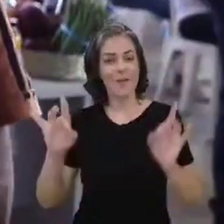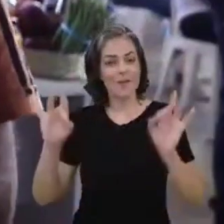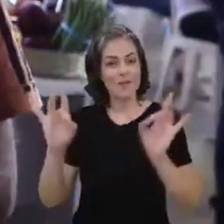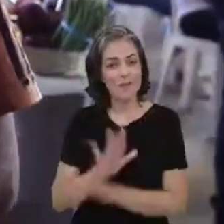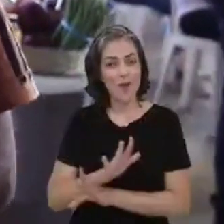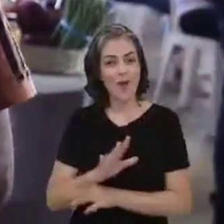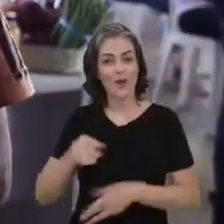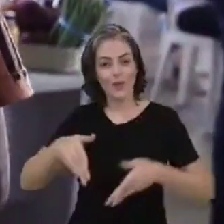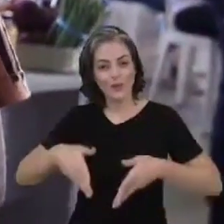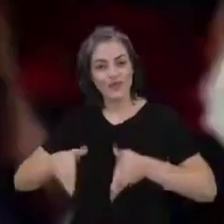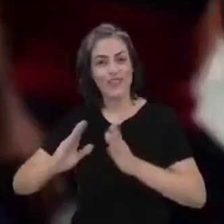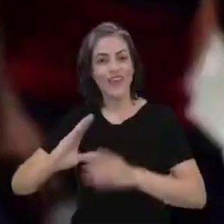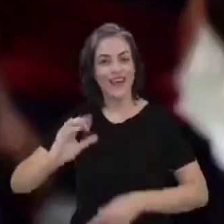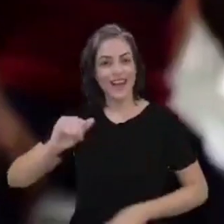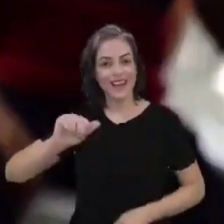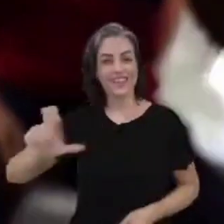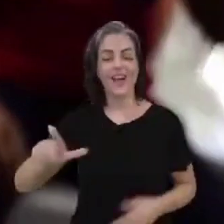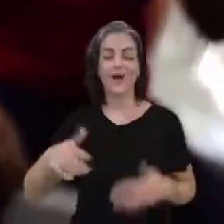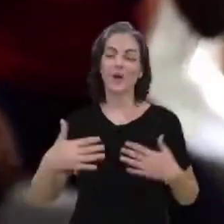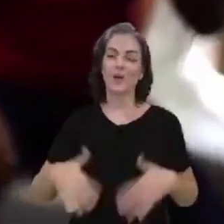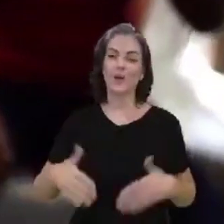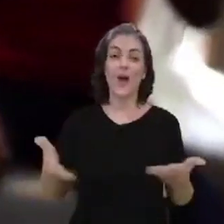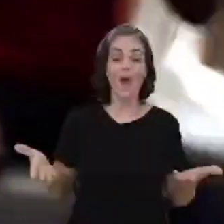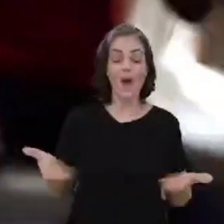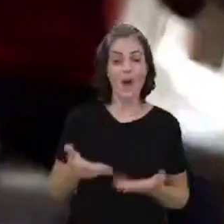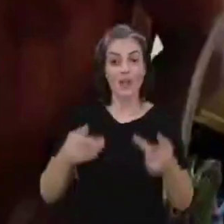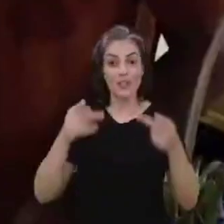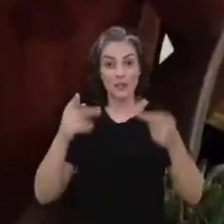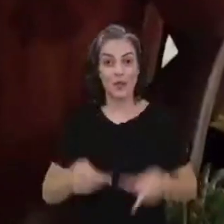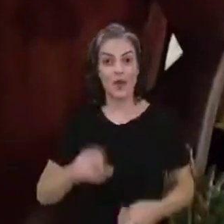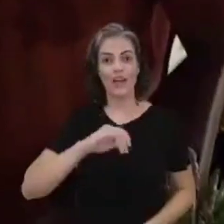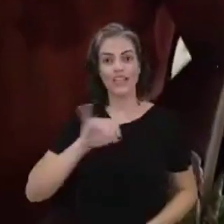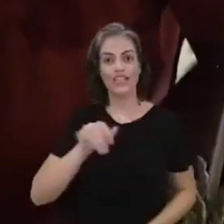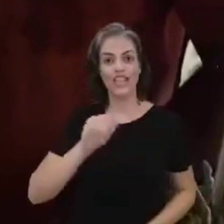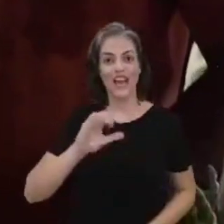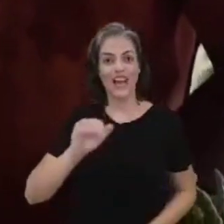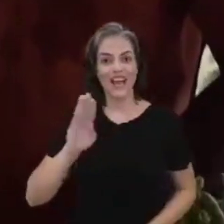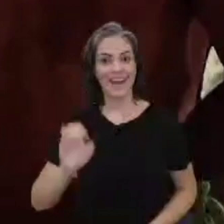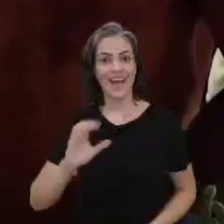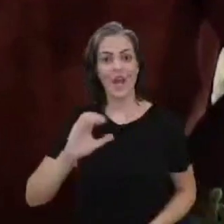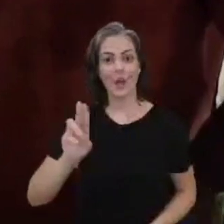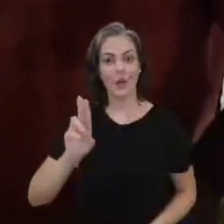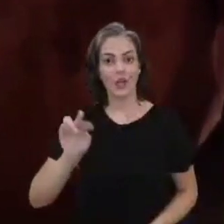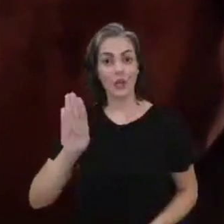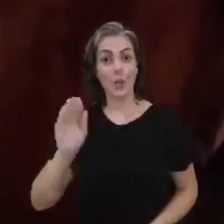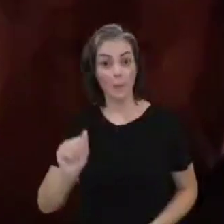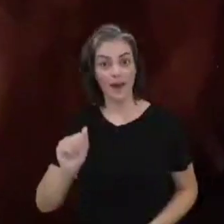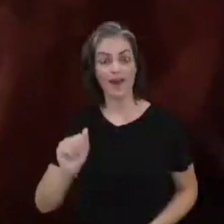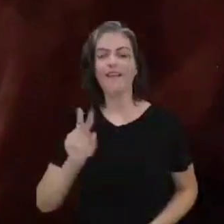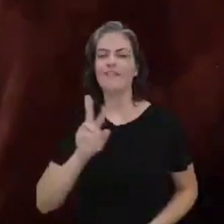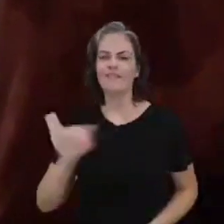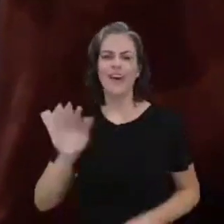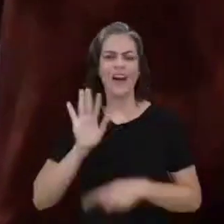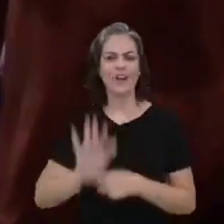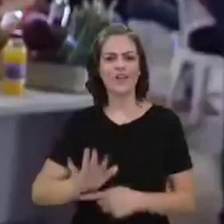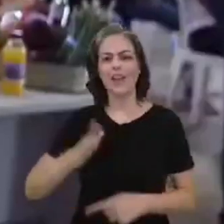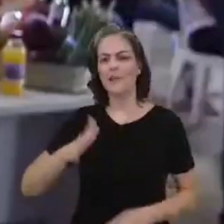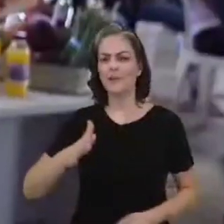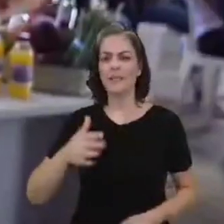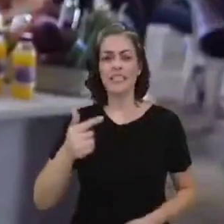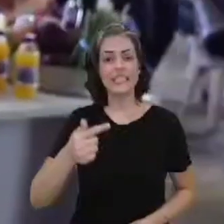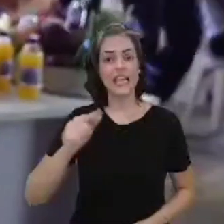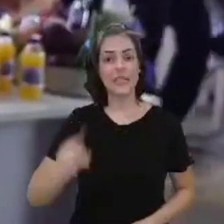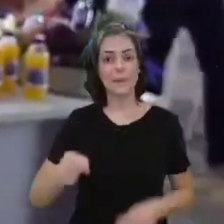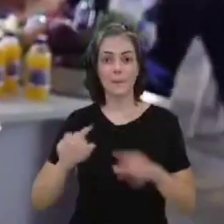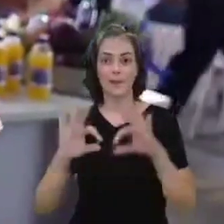lá chegando esse canal, hoje no nosso projeto, que é o nosso Jacaré-Curituba, trará benefício para